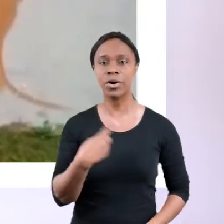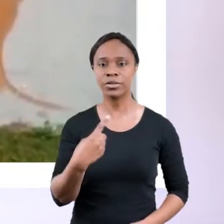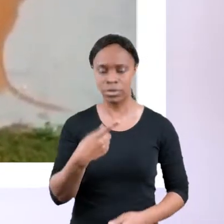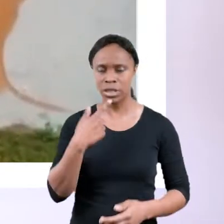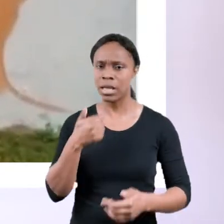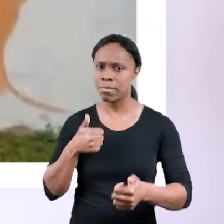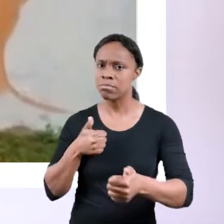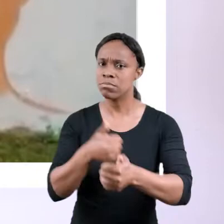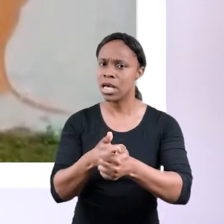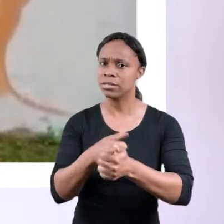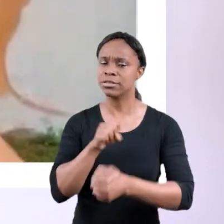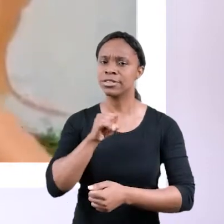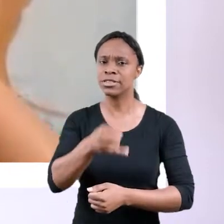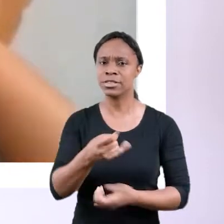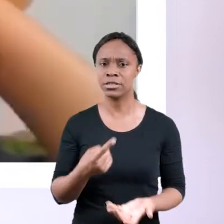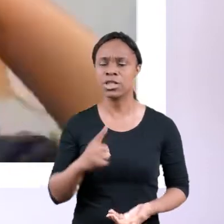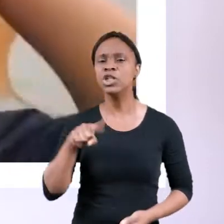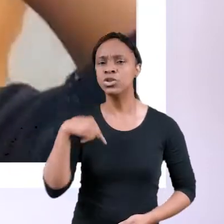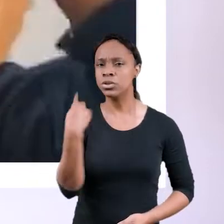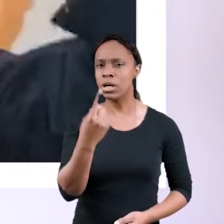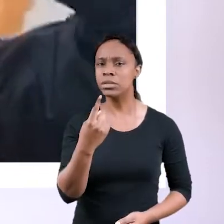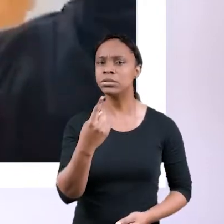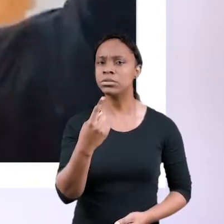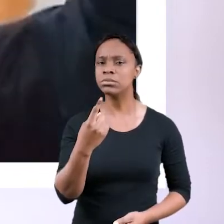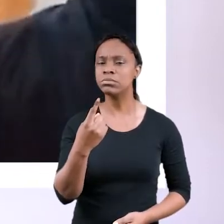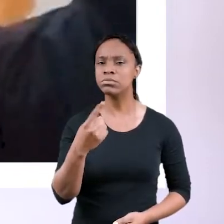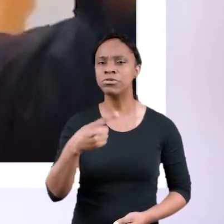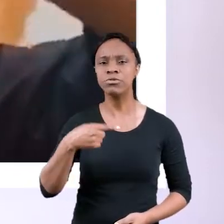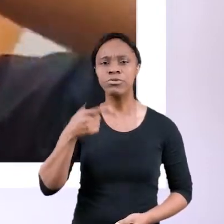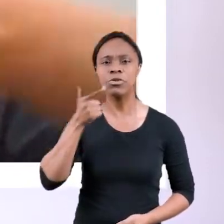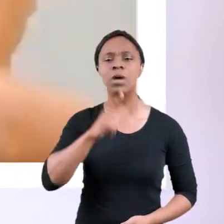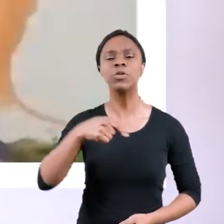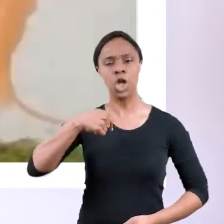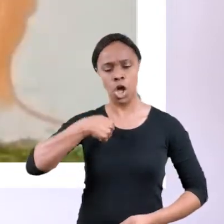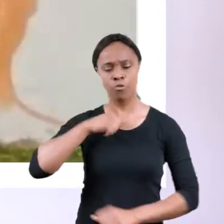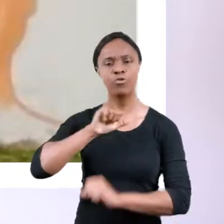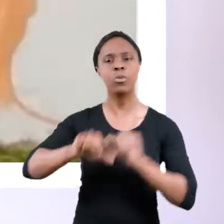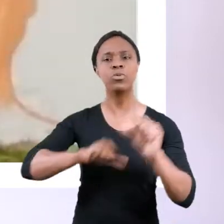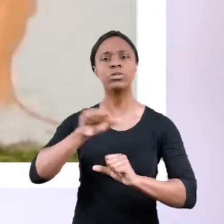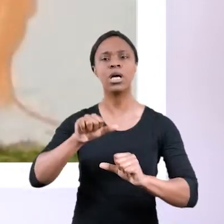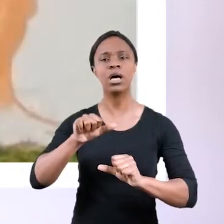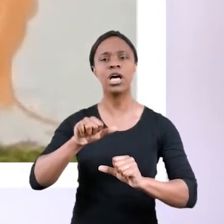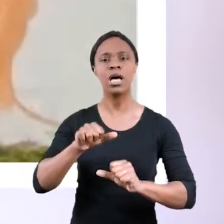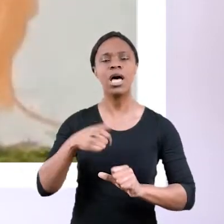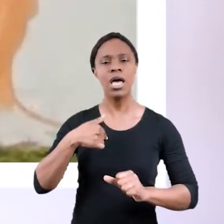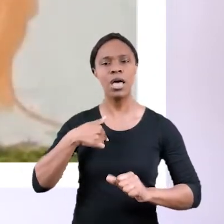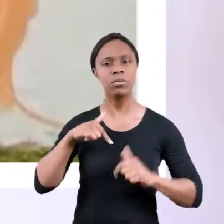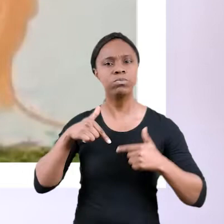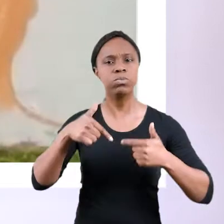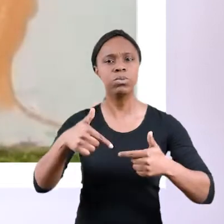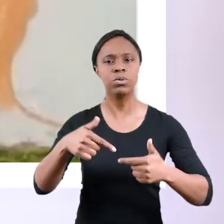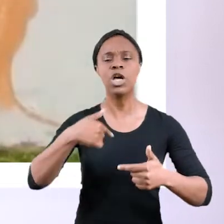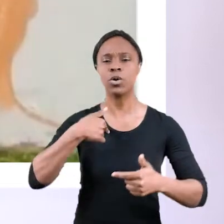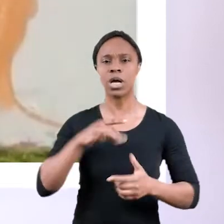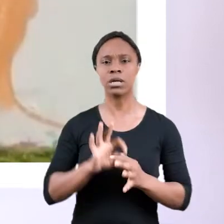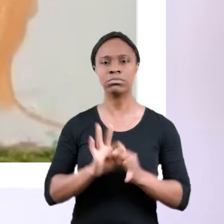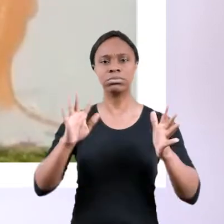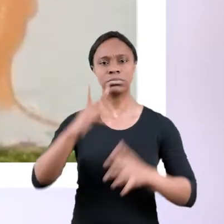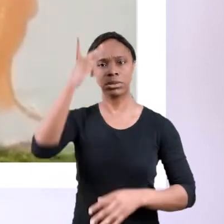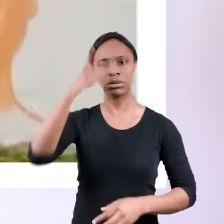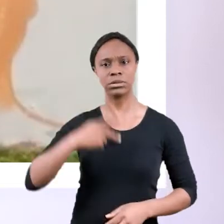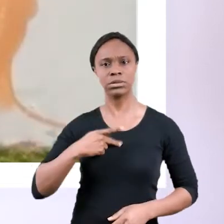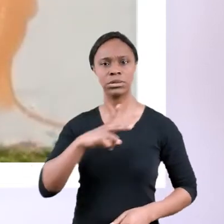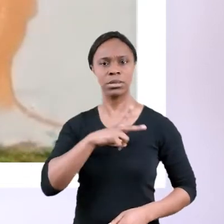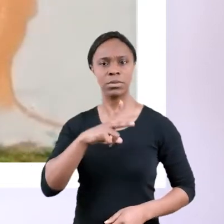próximo. Nós vamos. Eu sou a referência. Você é arte. Somos independência.